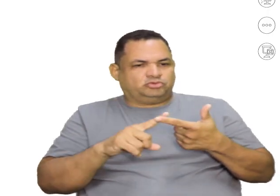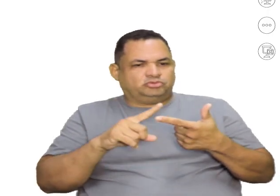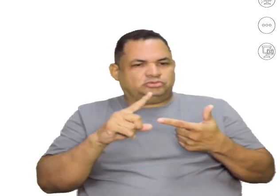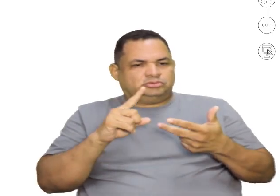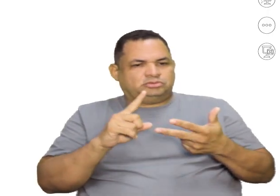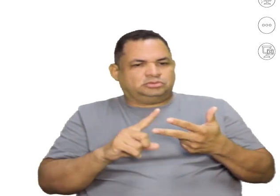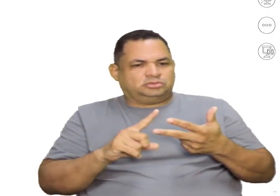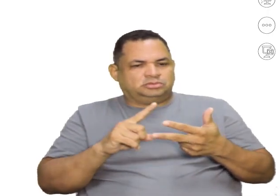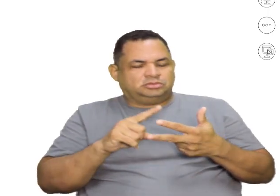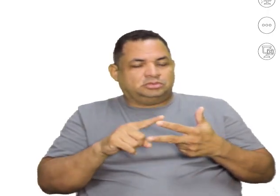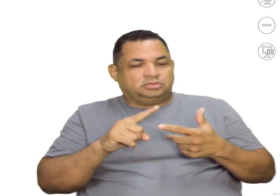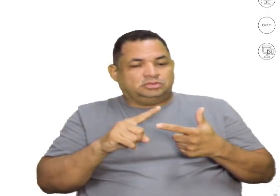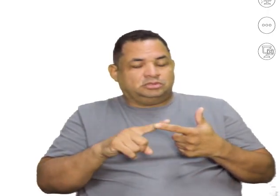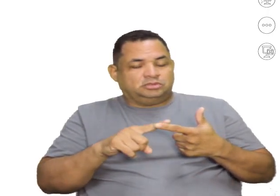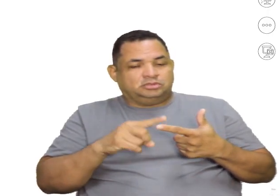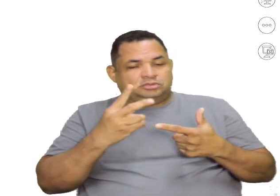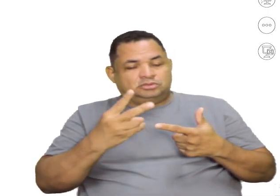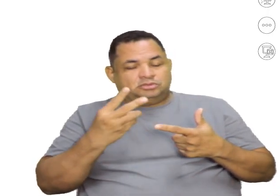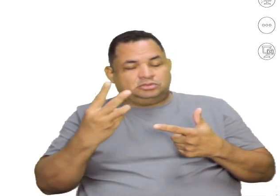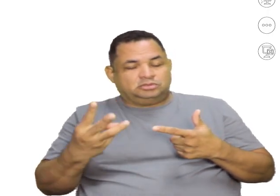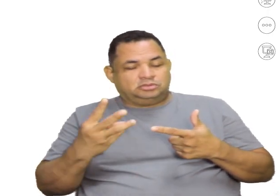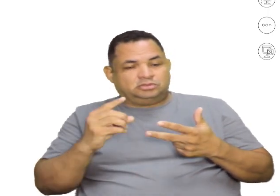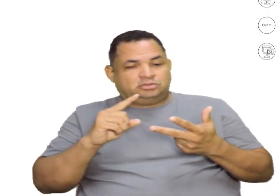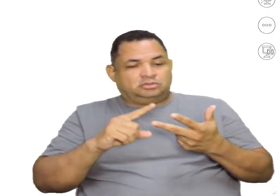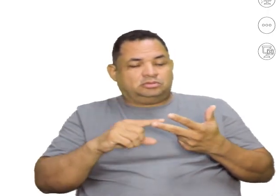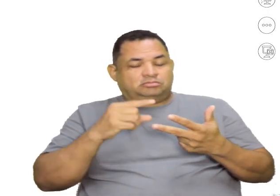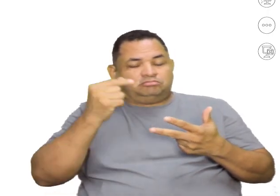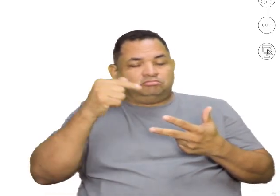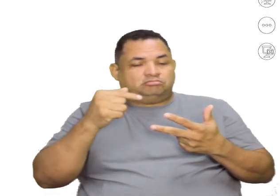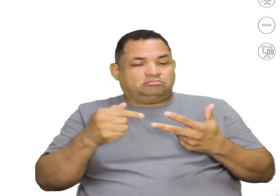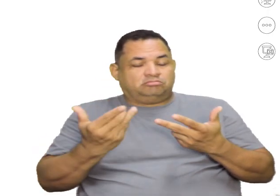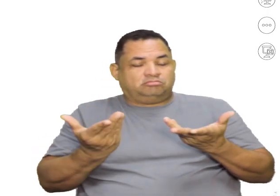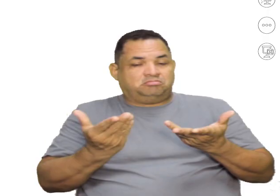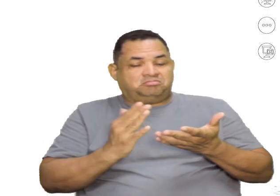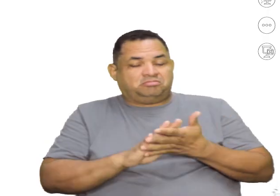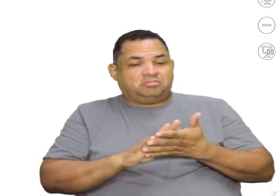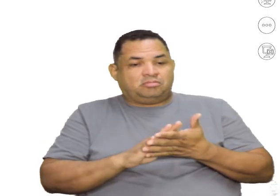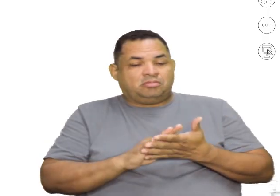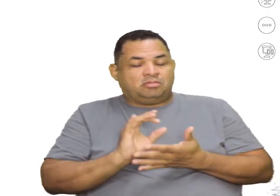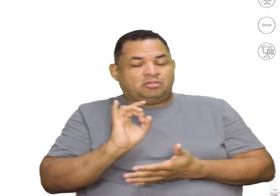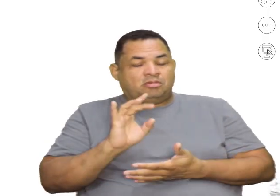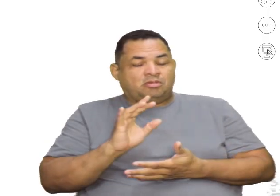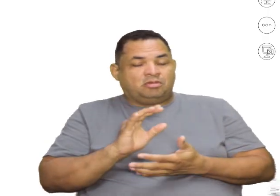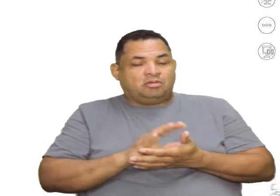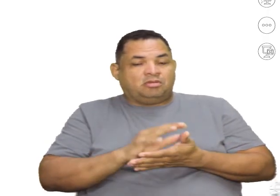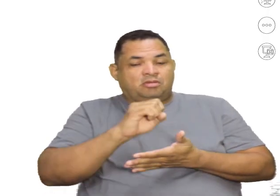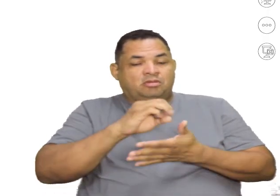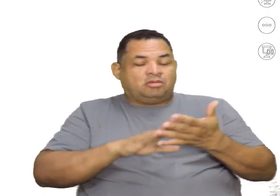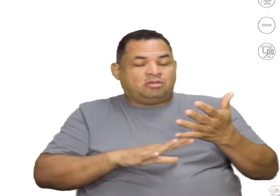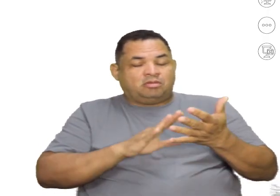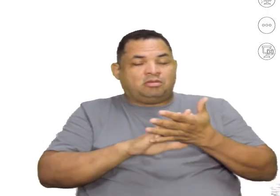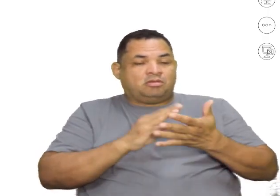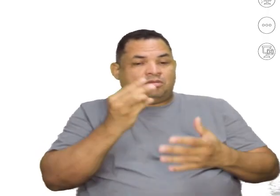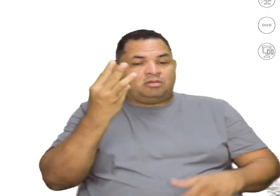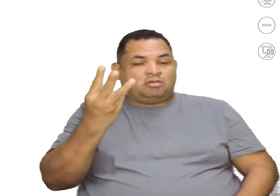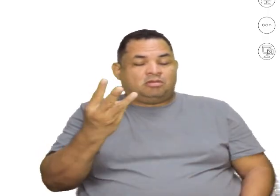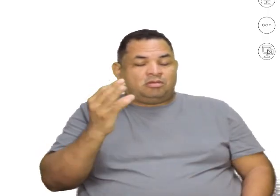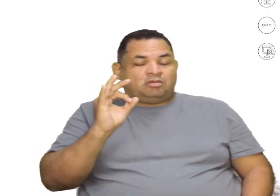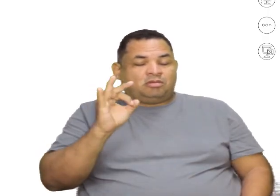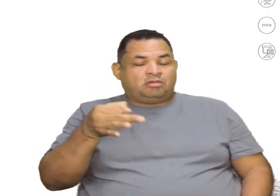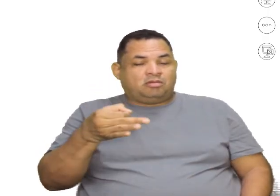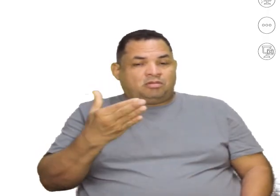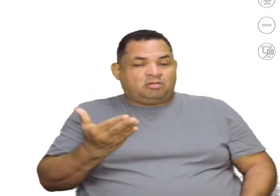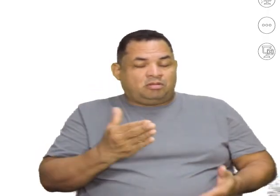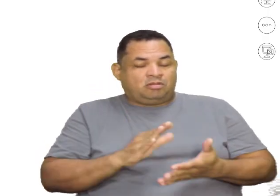3 estão corretas? Ou será que as 3 estão corretas? Ou somente a questão 3 está correta? Ou